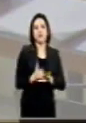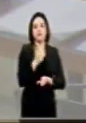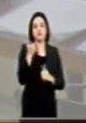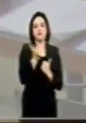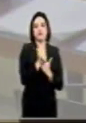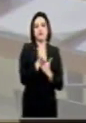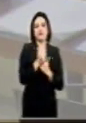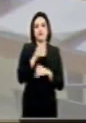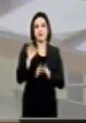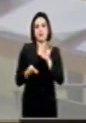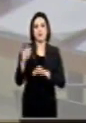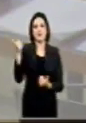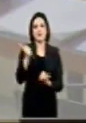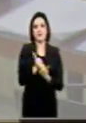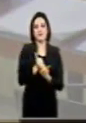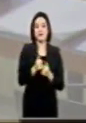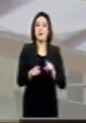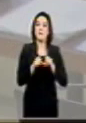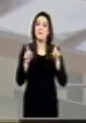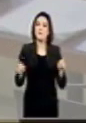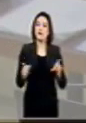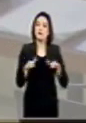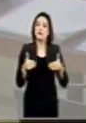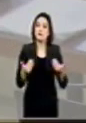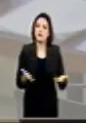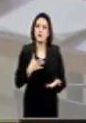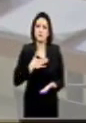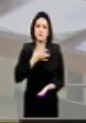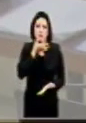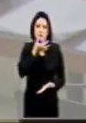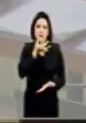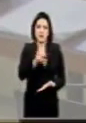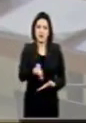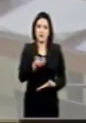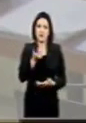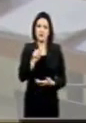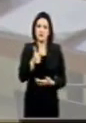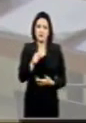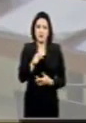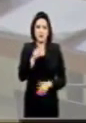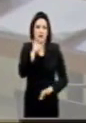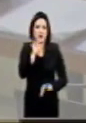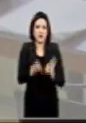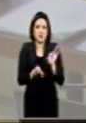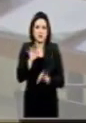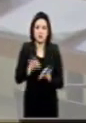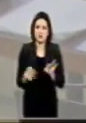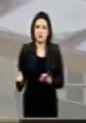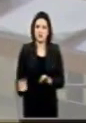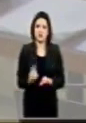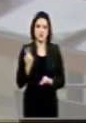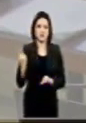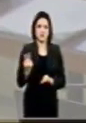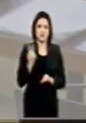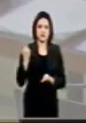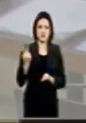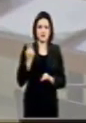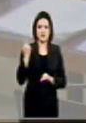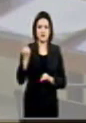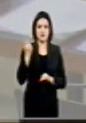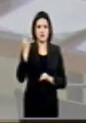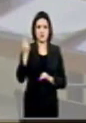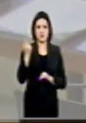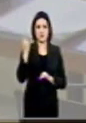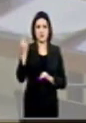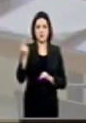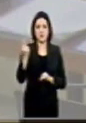ver, não cabe aqui realização de juízo de valor quanto aos signos da tipicidade